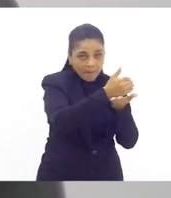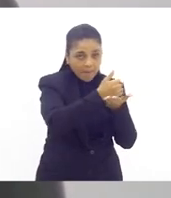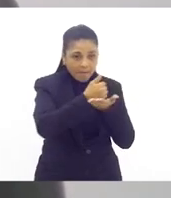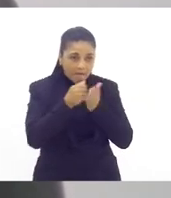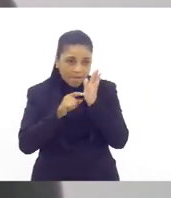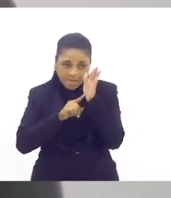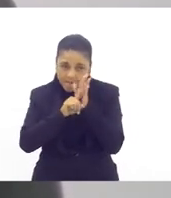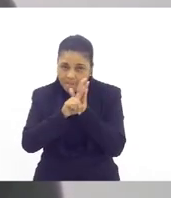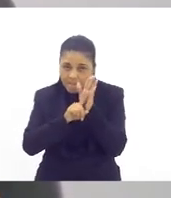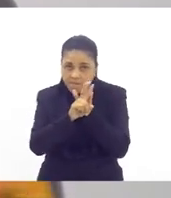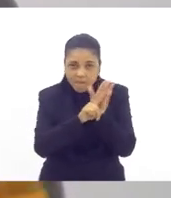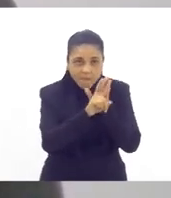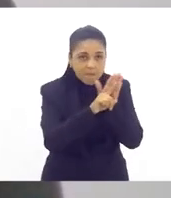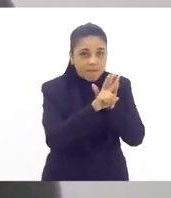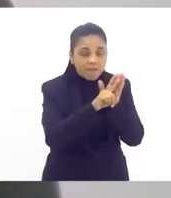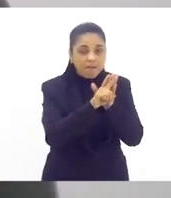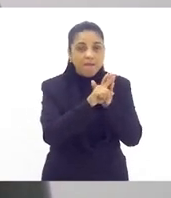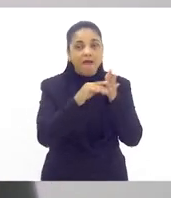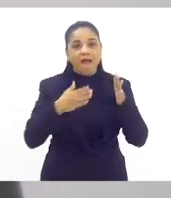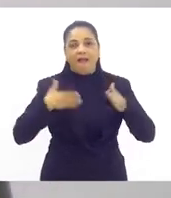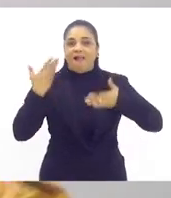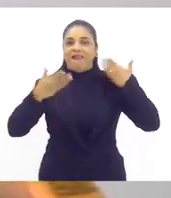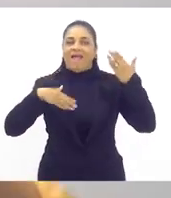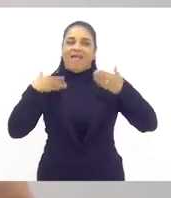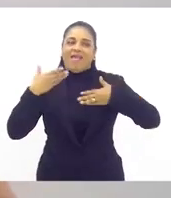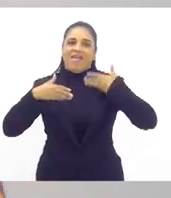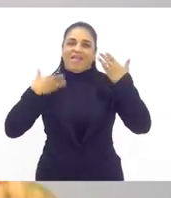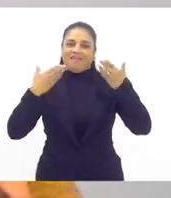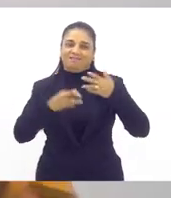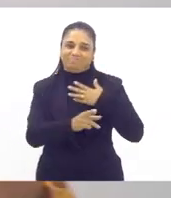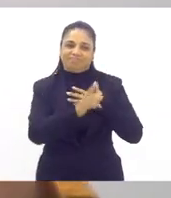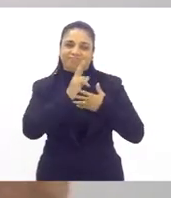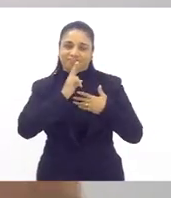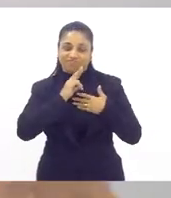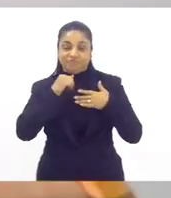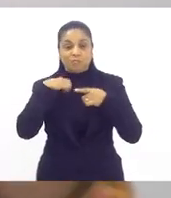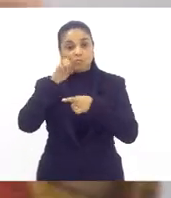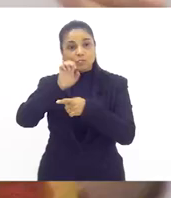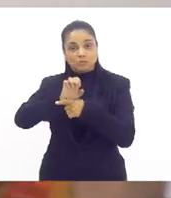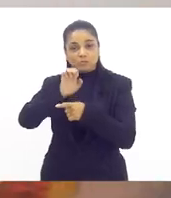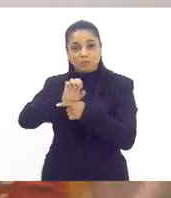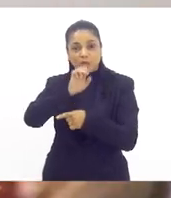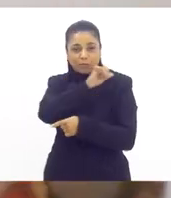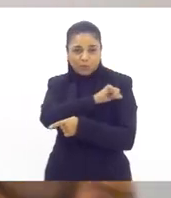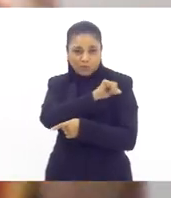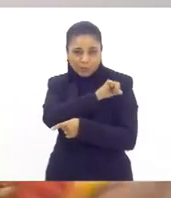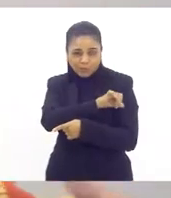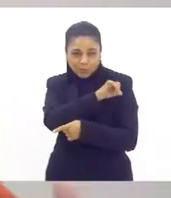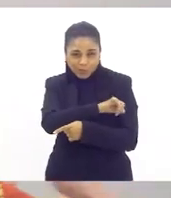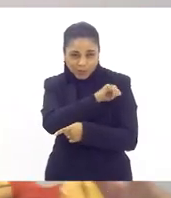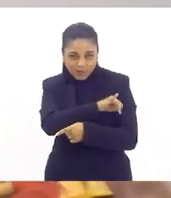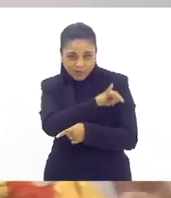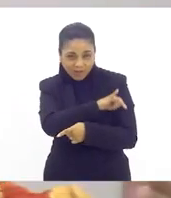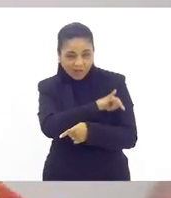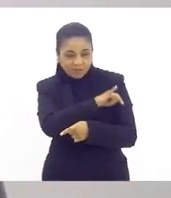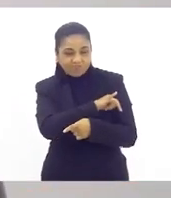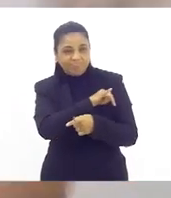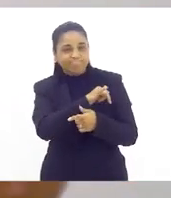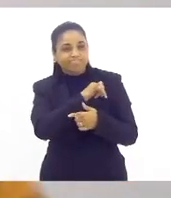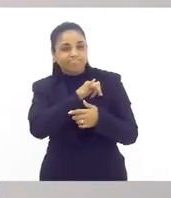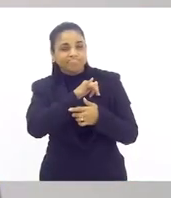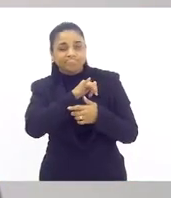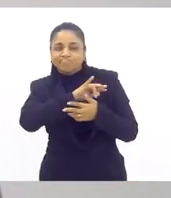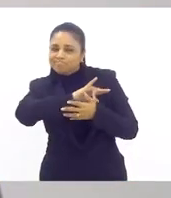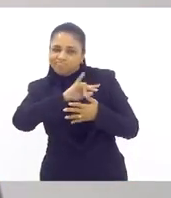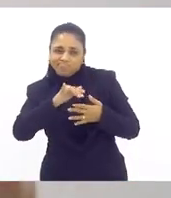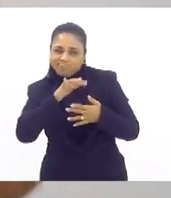são Dados que nos alegra né porque o Estado do Rio de Janeiro vai rankeando tantas coisas ruins e